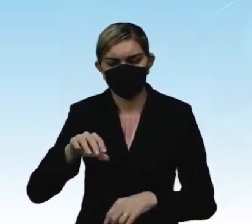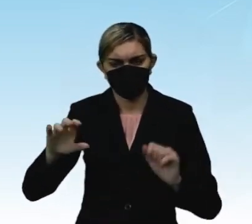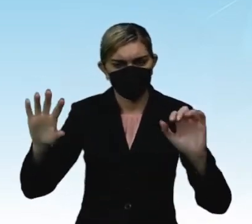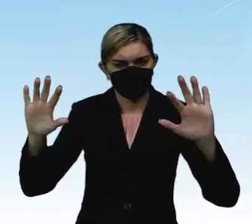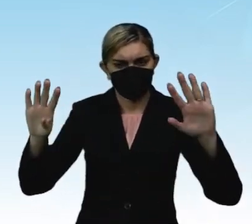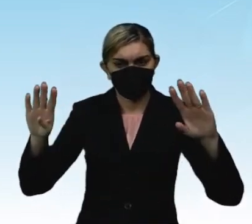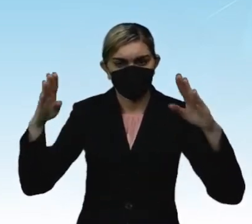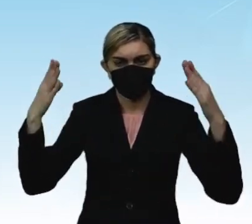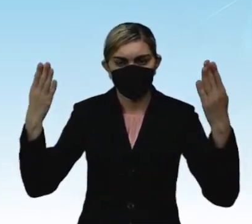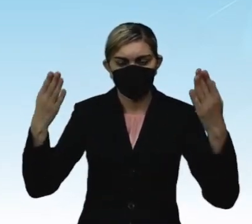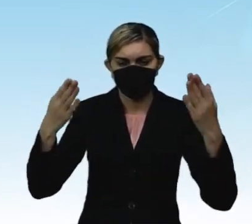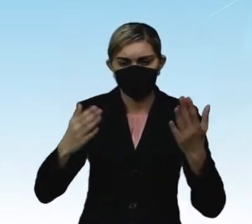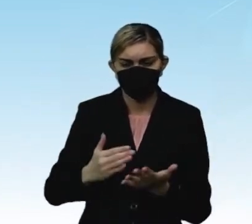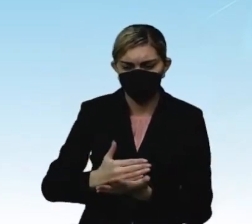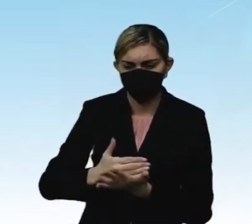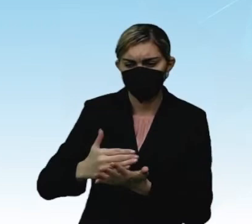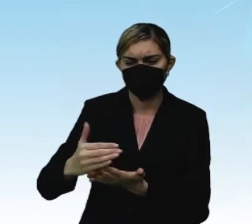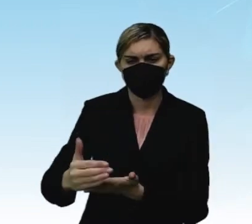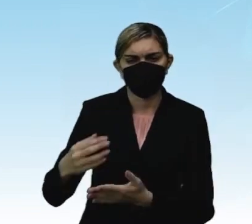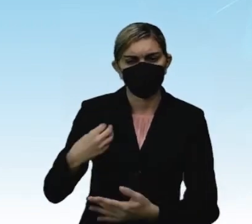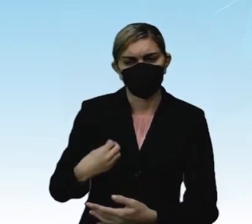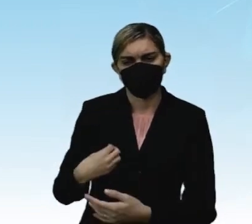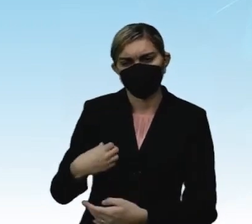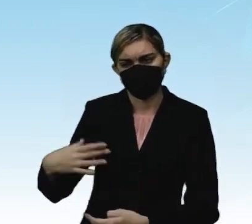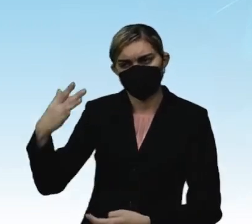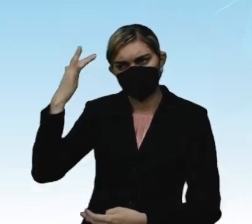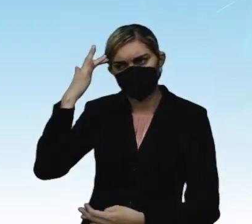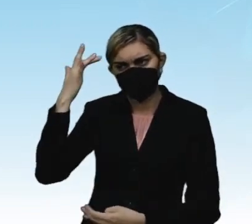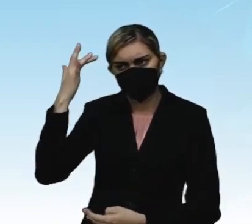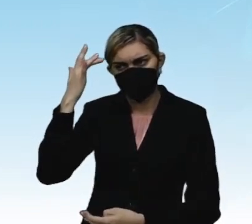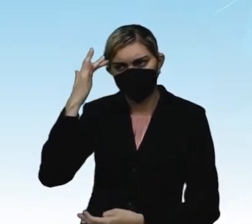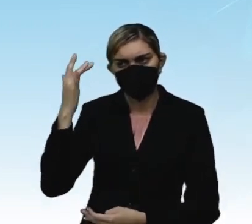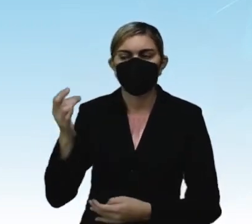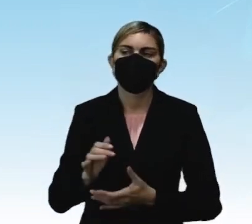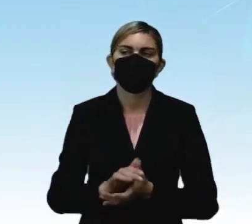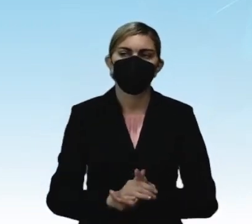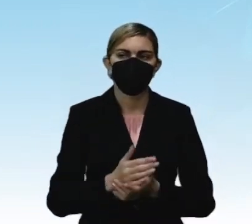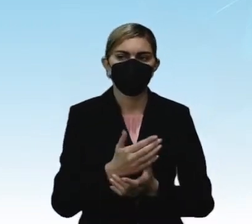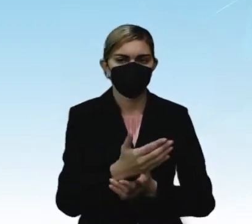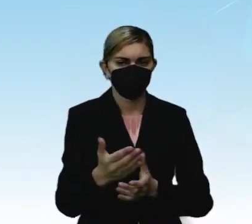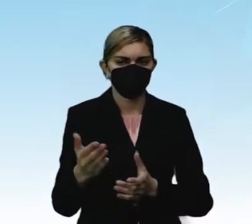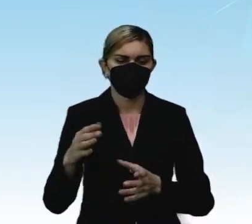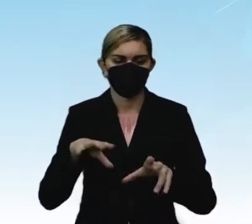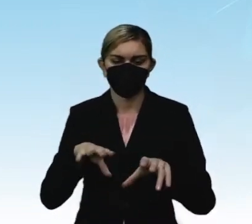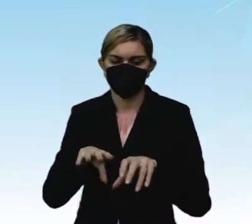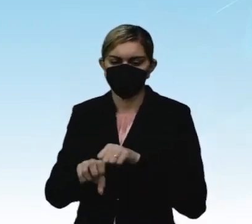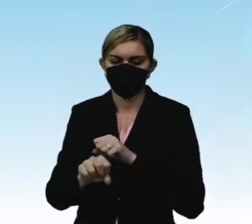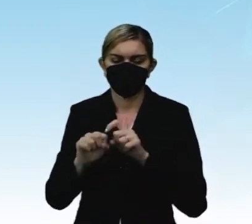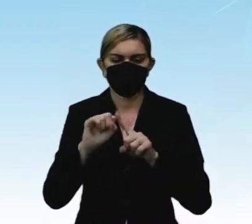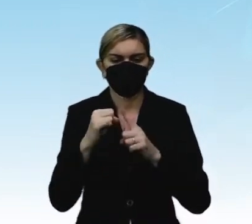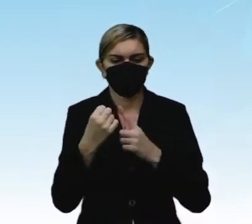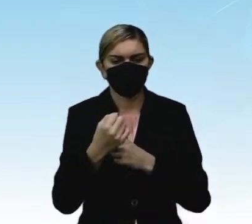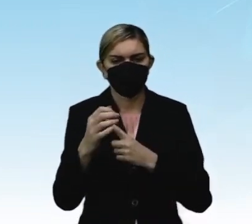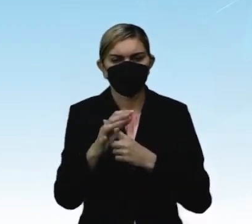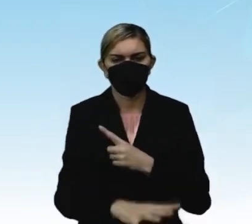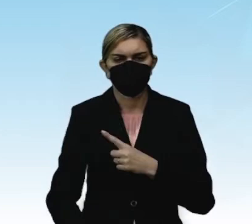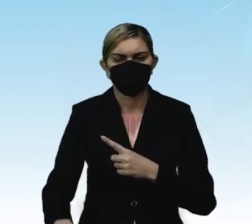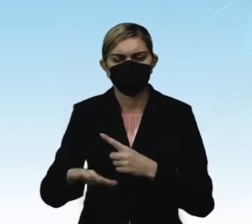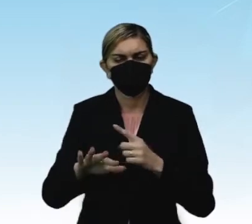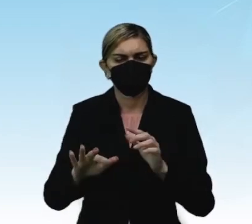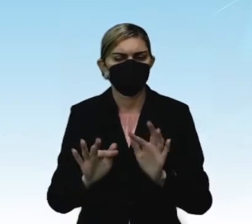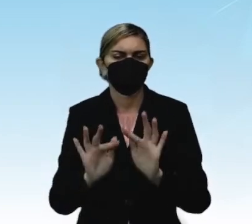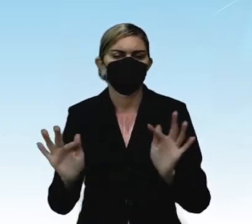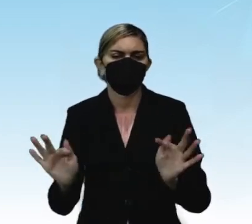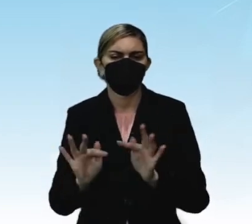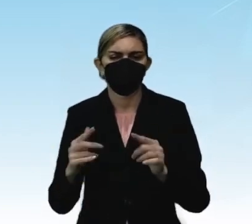para ingressar na vida adulta. E a formação social é bem simples, porque